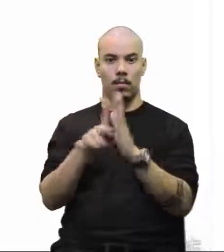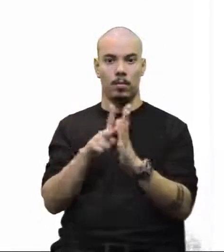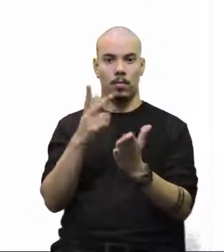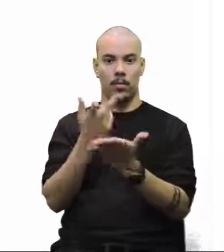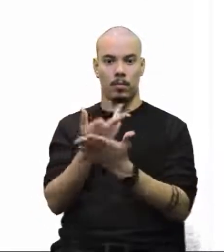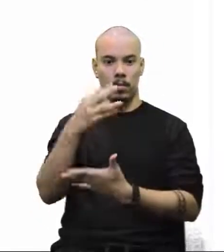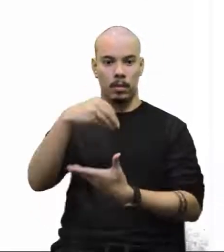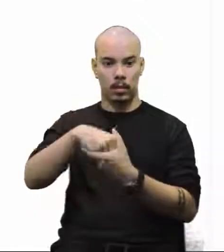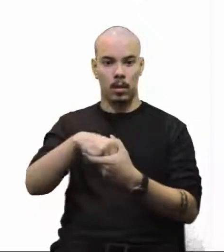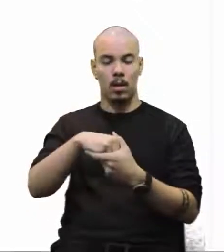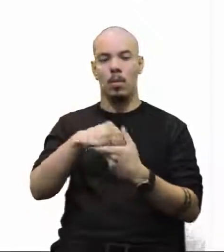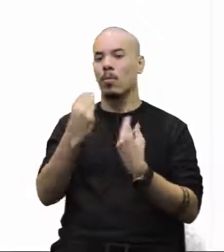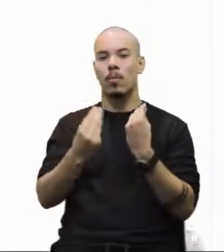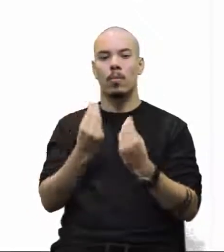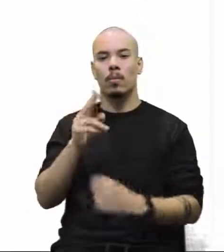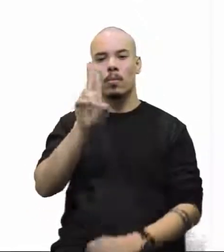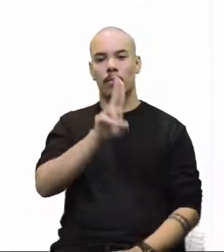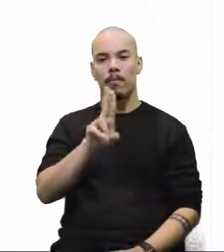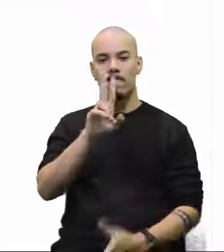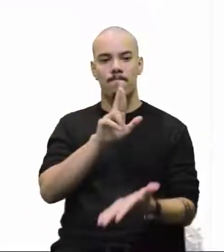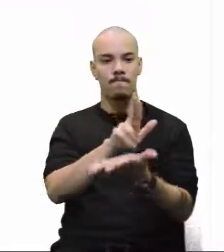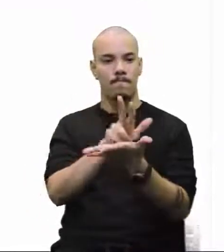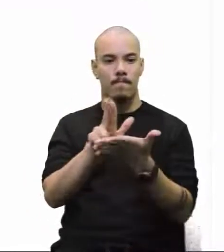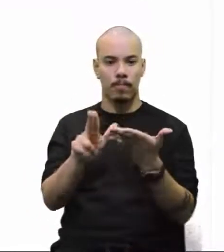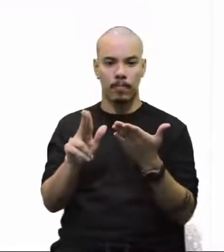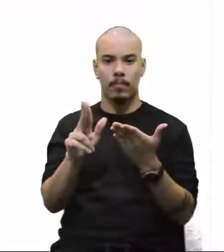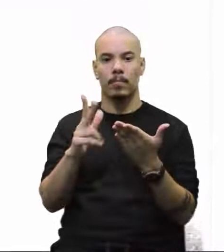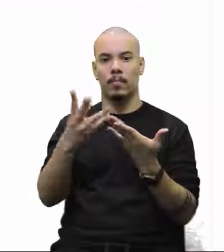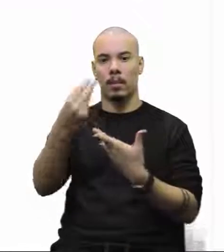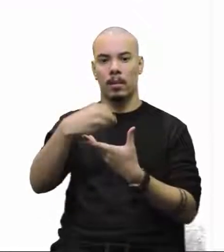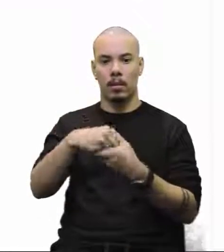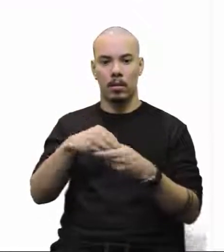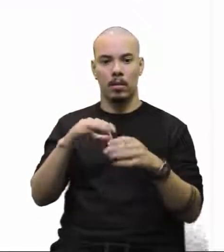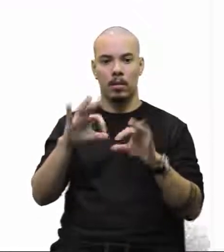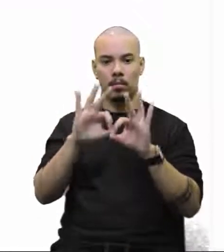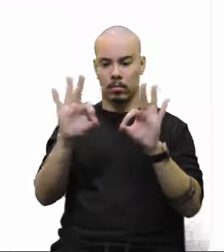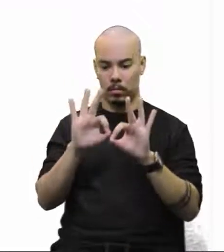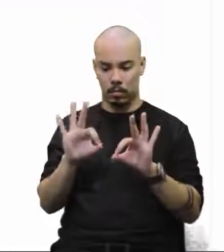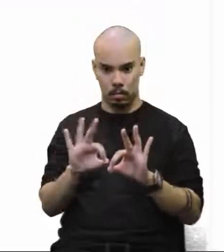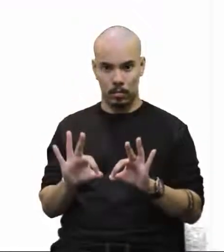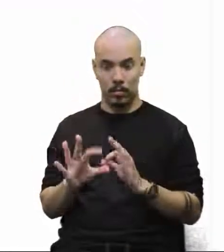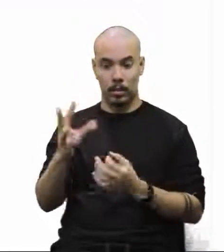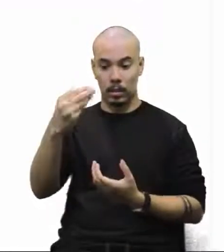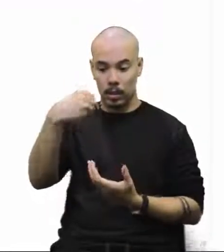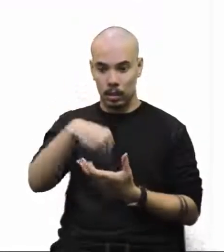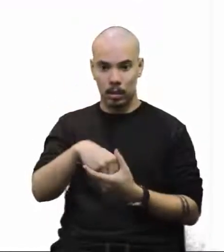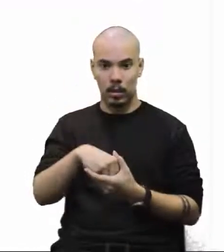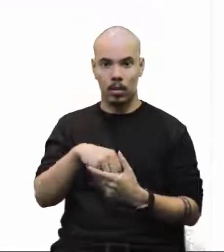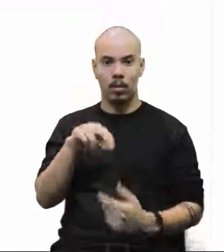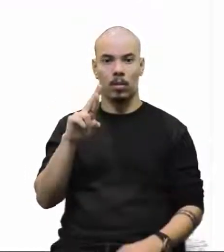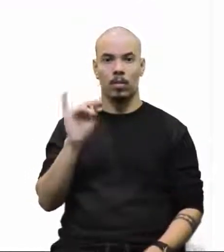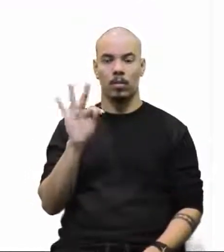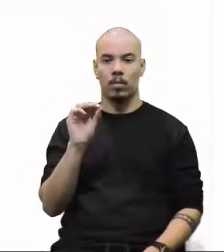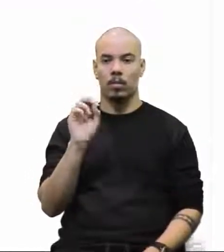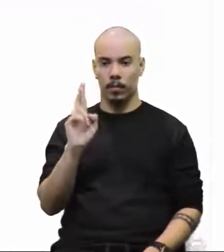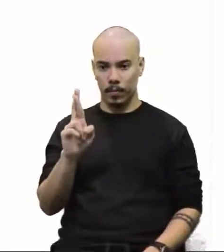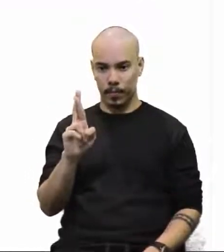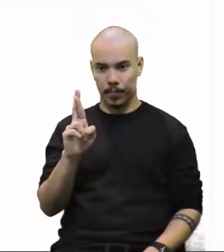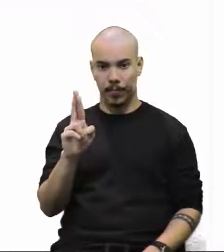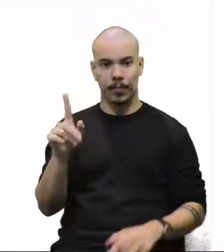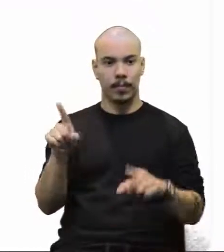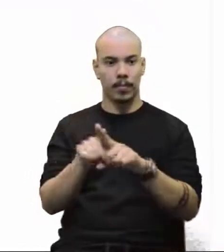motores utilizam-se inúmeros quadros montados sobre um cilindro, rotor,